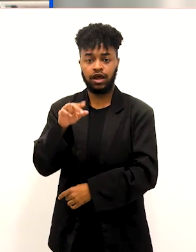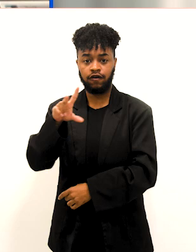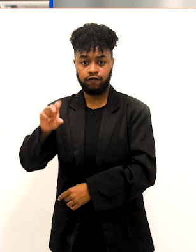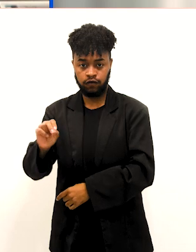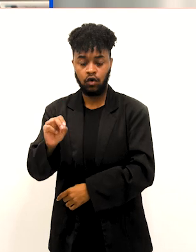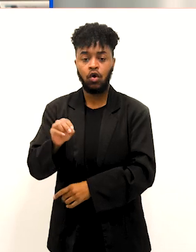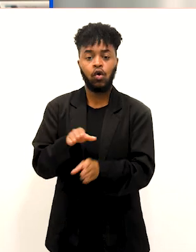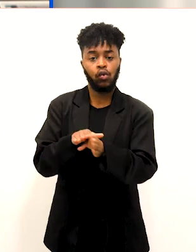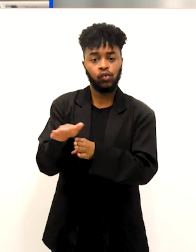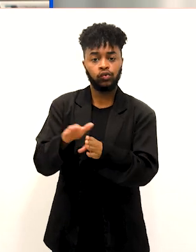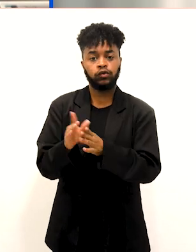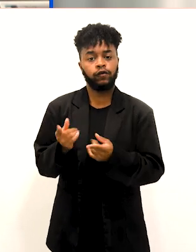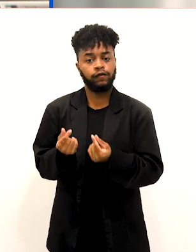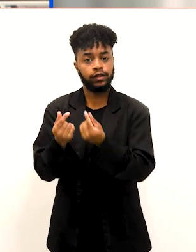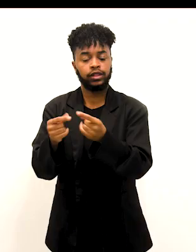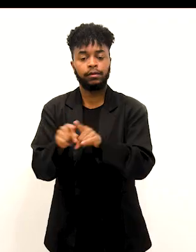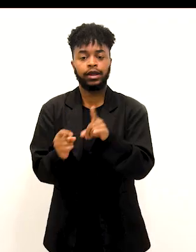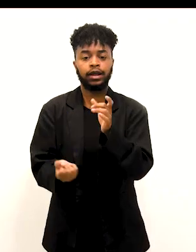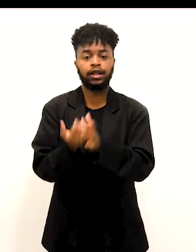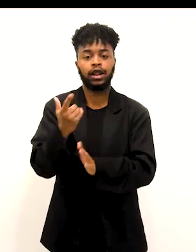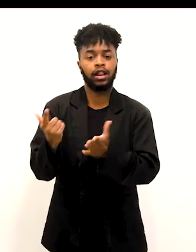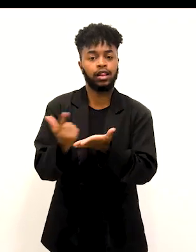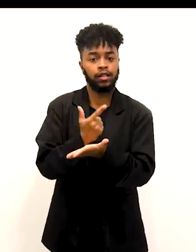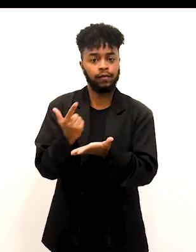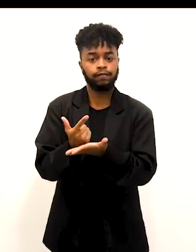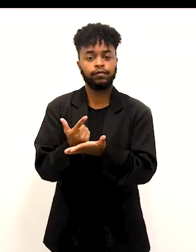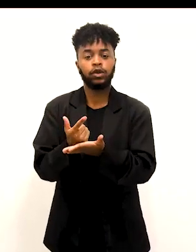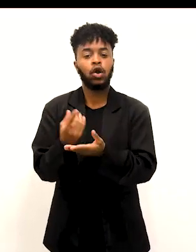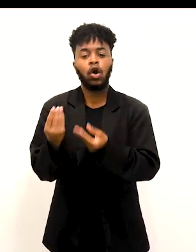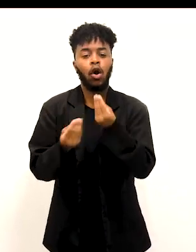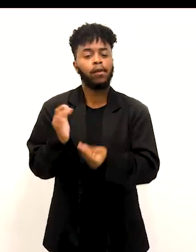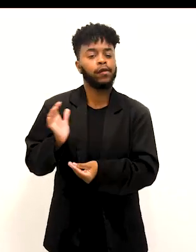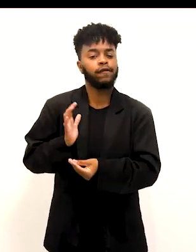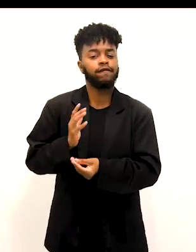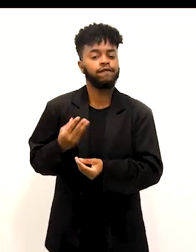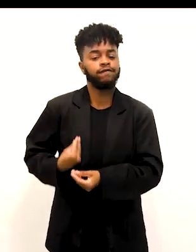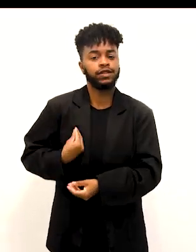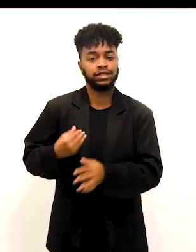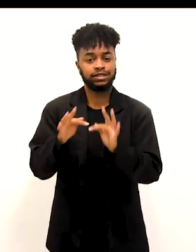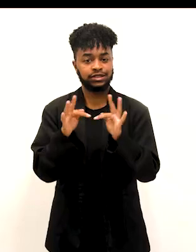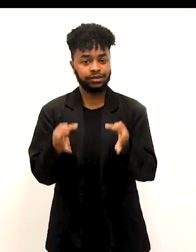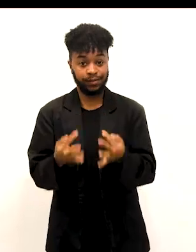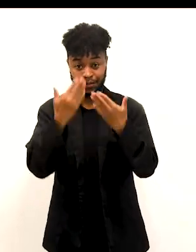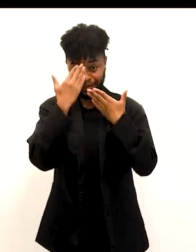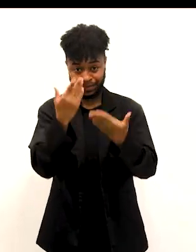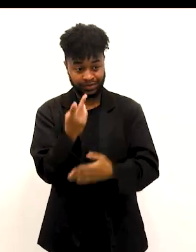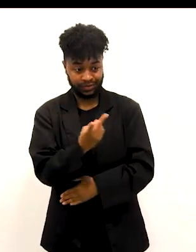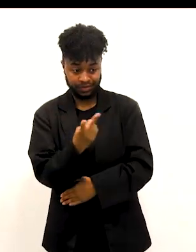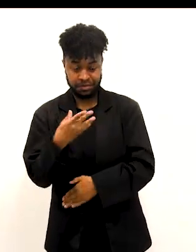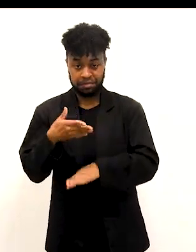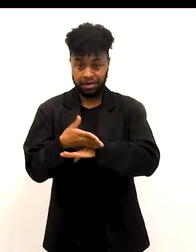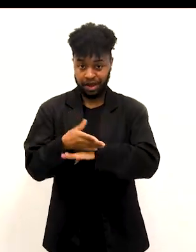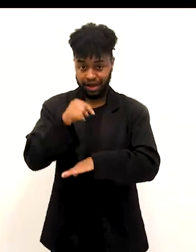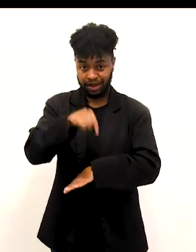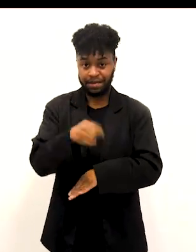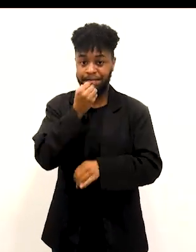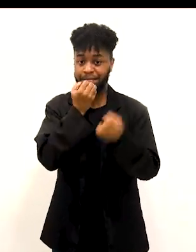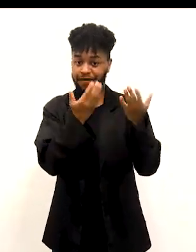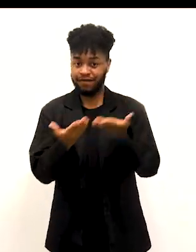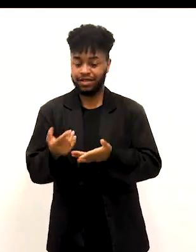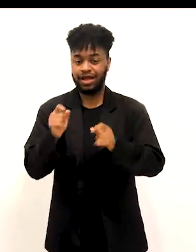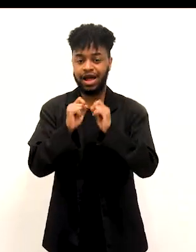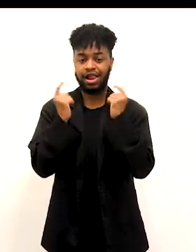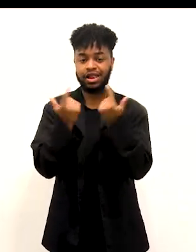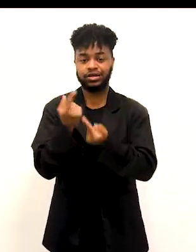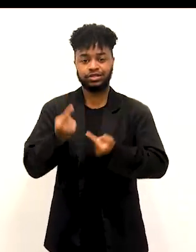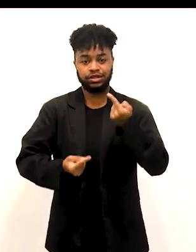Cerbasi, consultor financeiro e autor do livro A Riqueza da Vida Simples. Gente, muito obrigada pela presença de vocês. Sejam muito bem-vindos